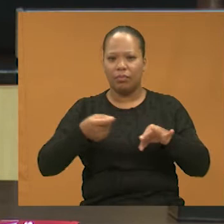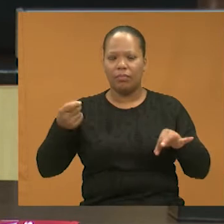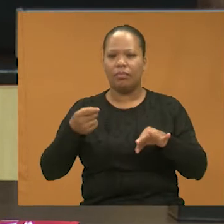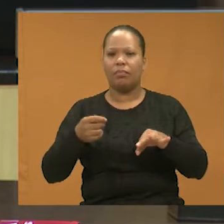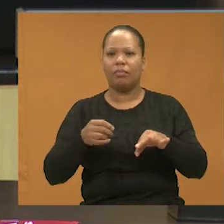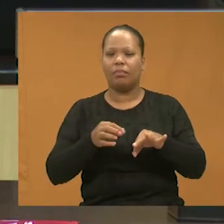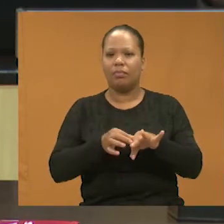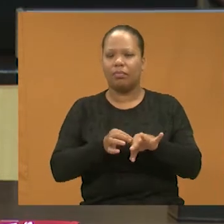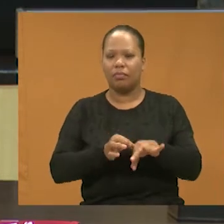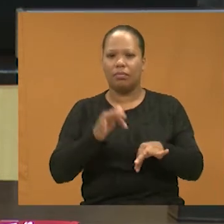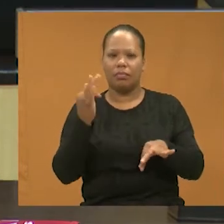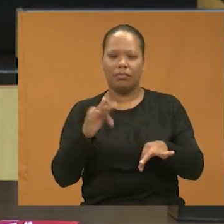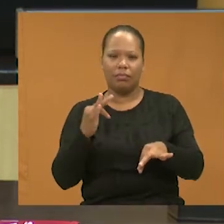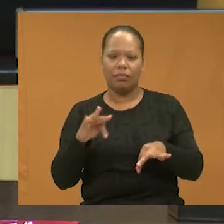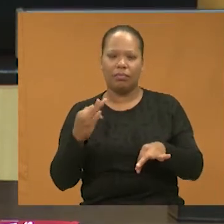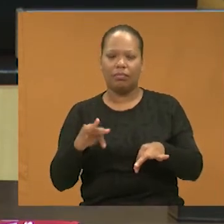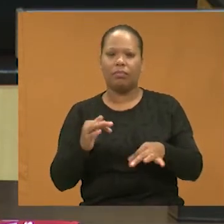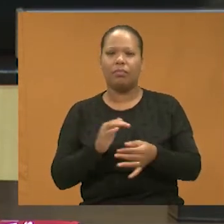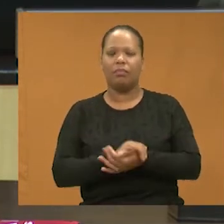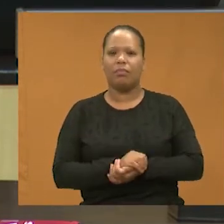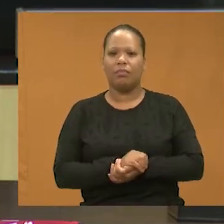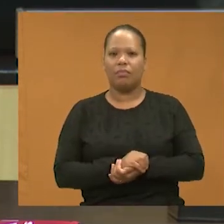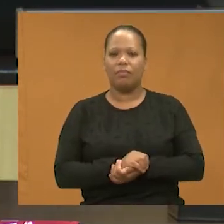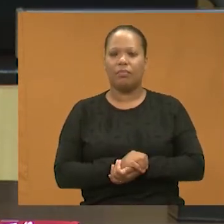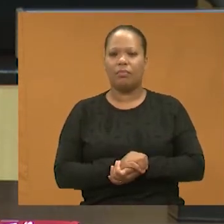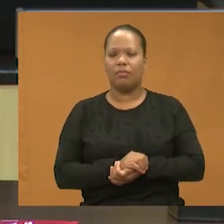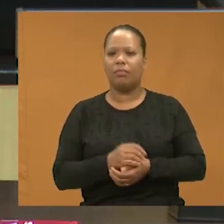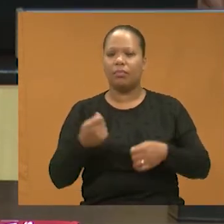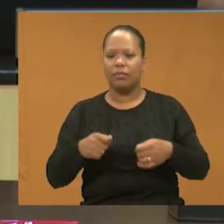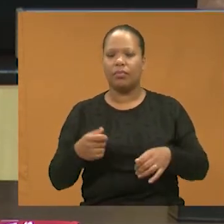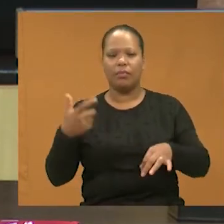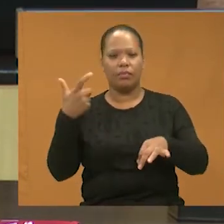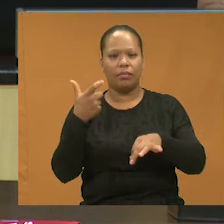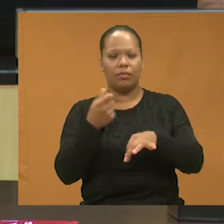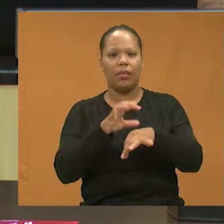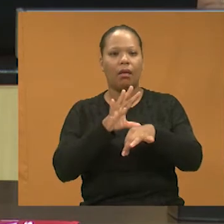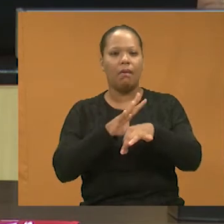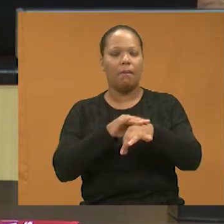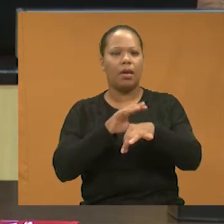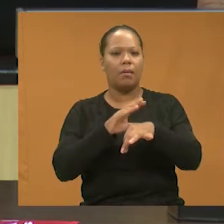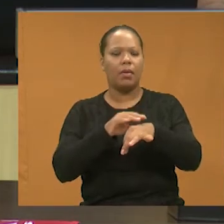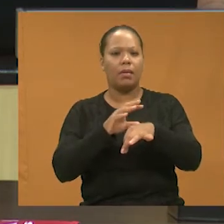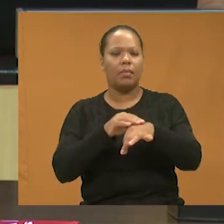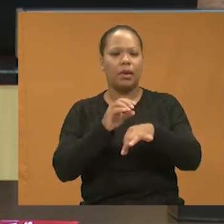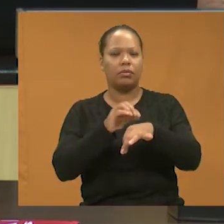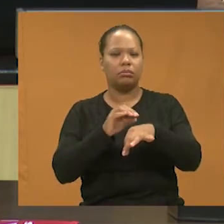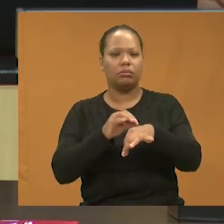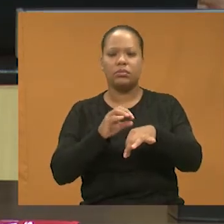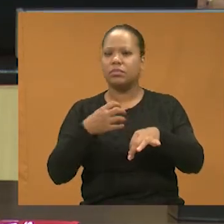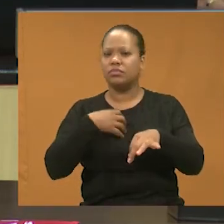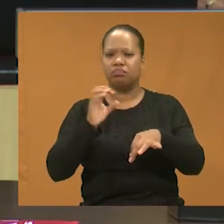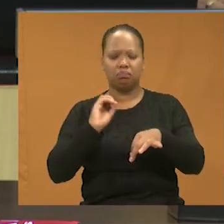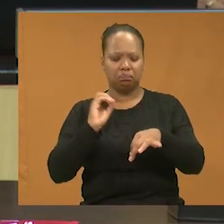que provoca dores e que vem sendo realizado sem a devida sedação, considerando que a realização deste exame